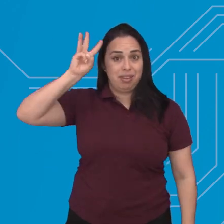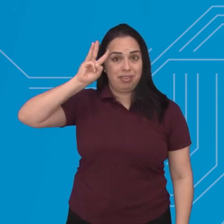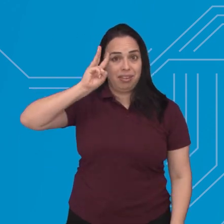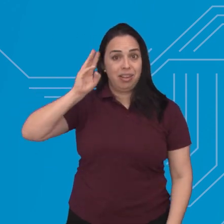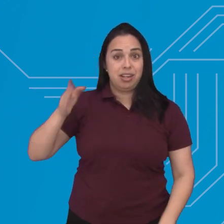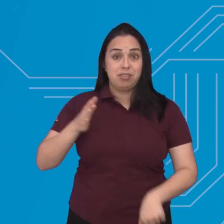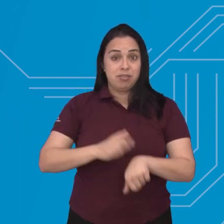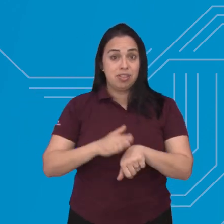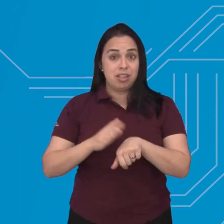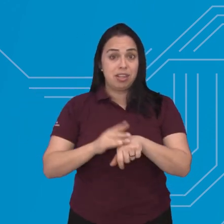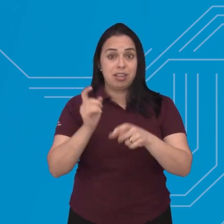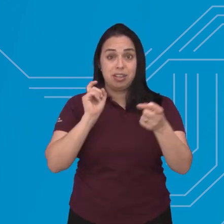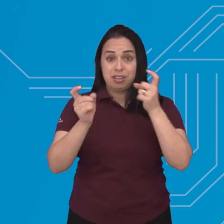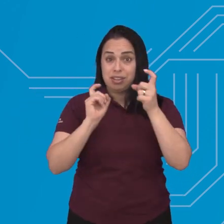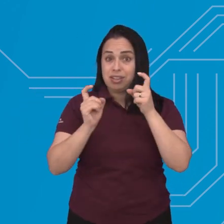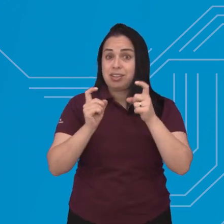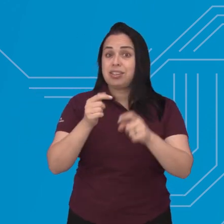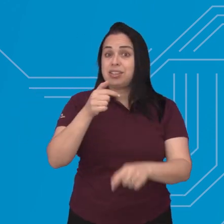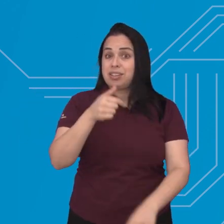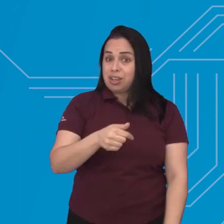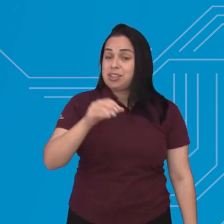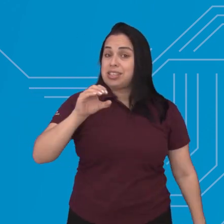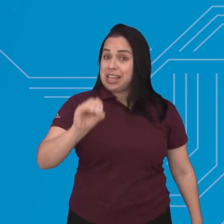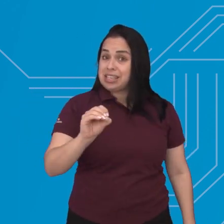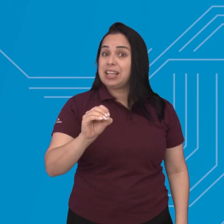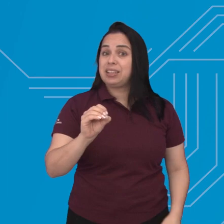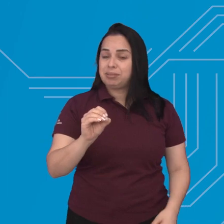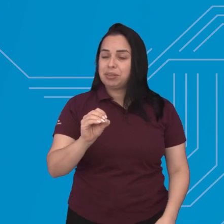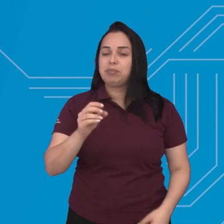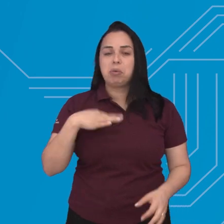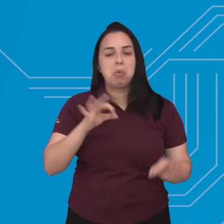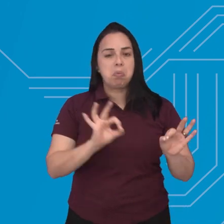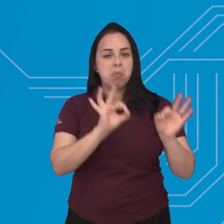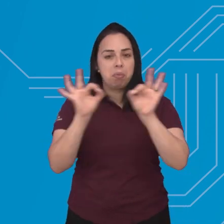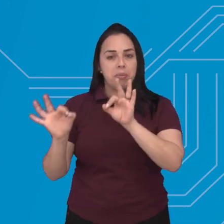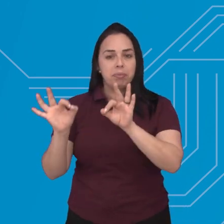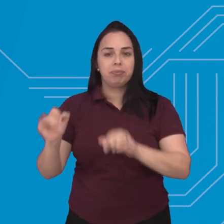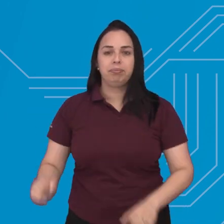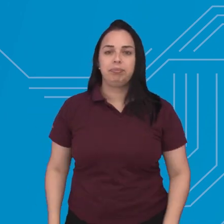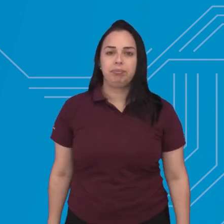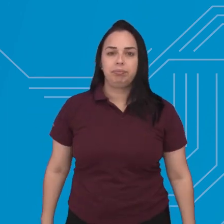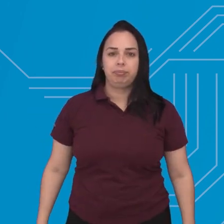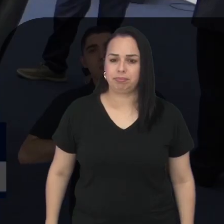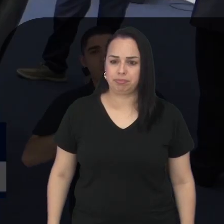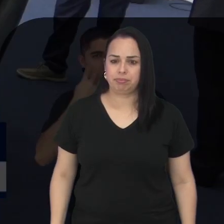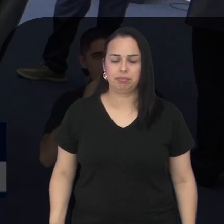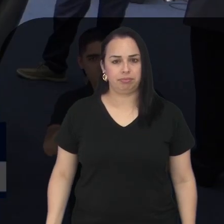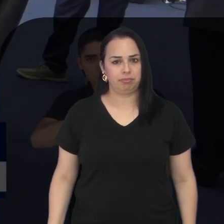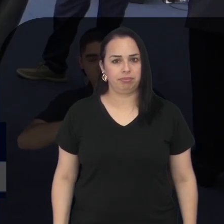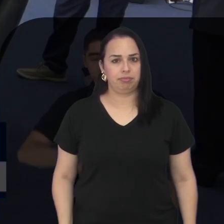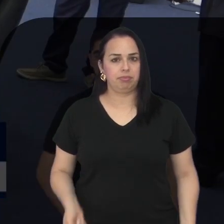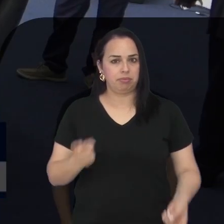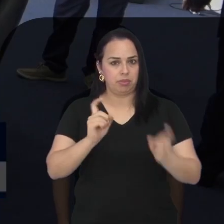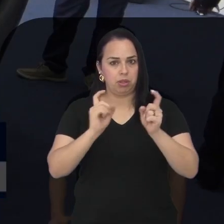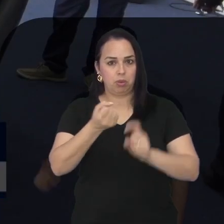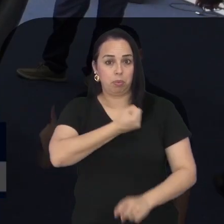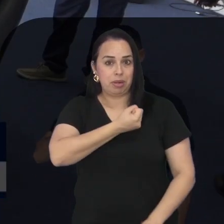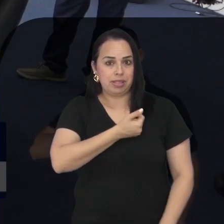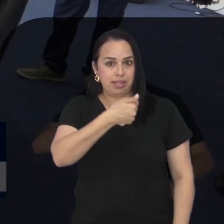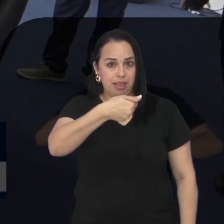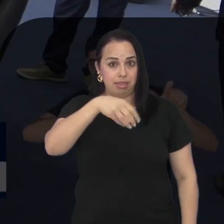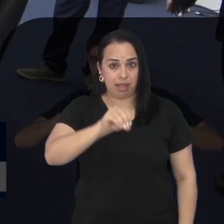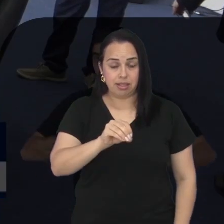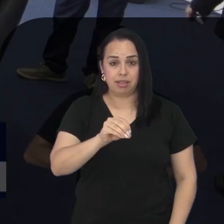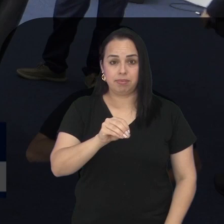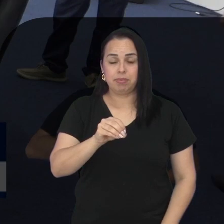os parlamentares realizaram a 70ª sessão. Vamos acompanhar o que aconteceu agora. Na 70ª sessão,